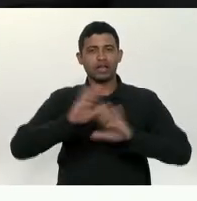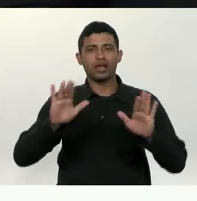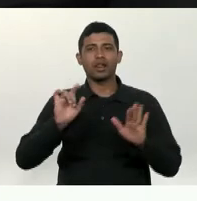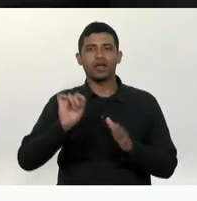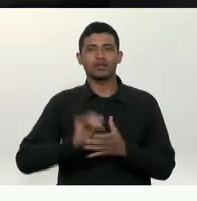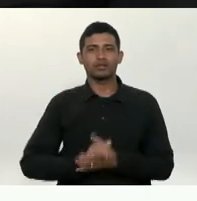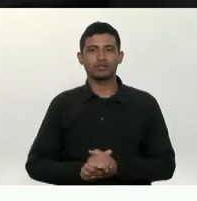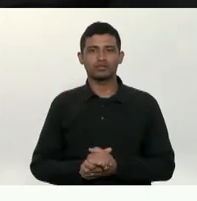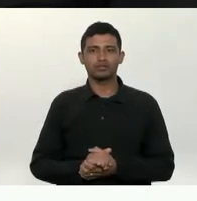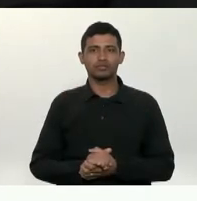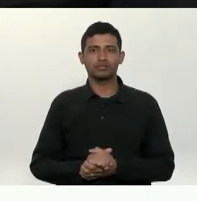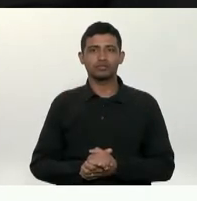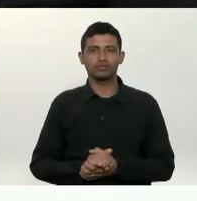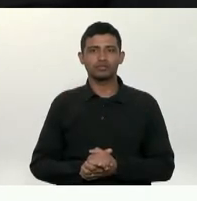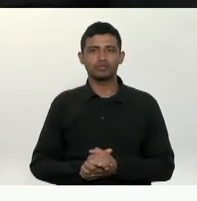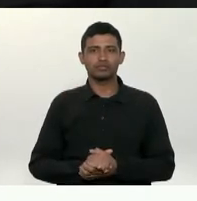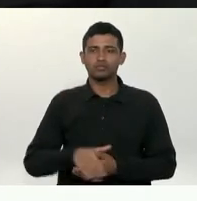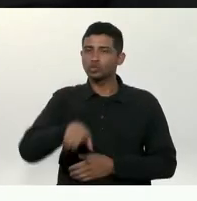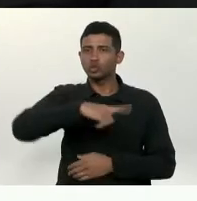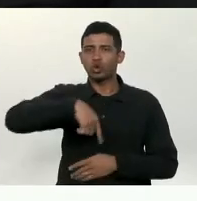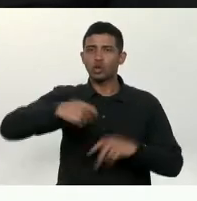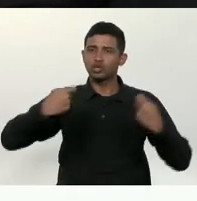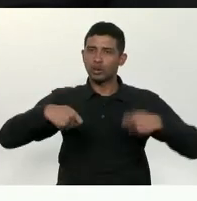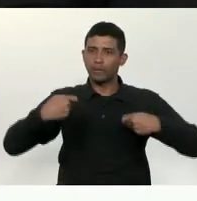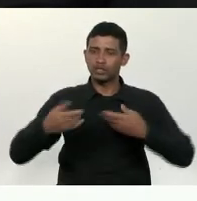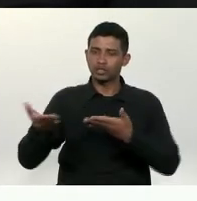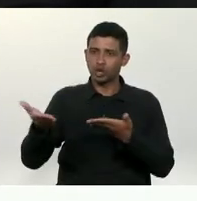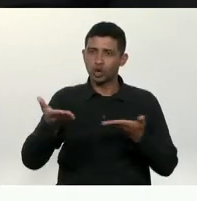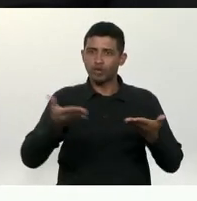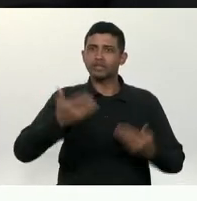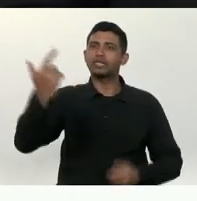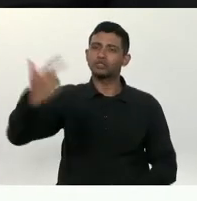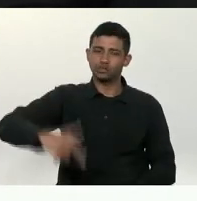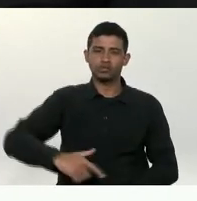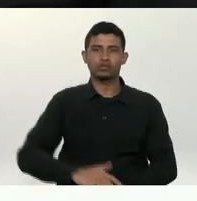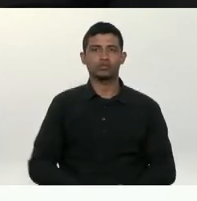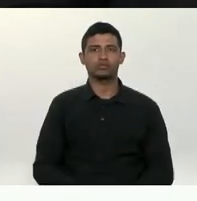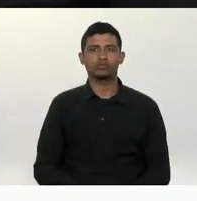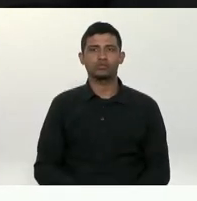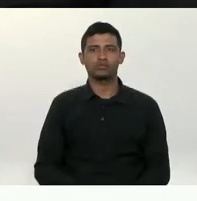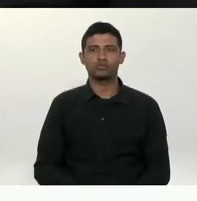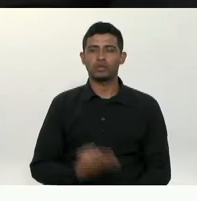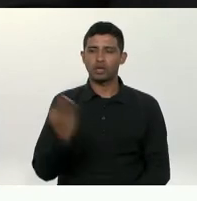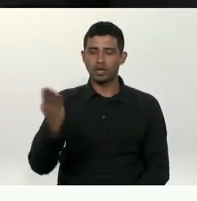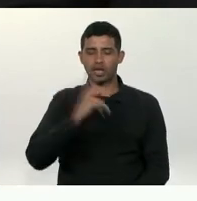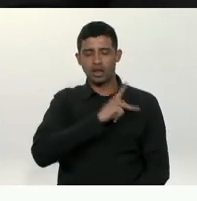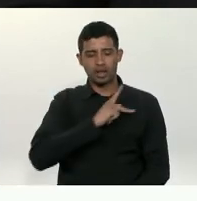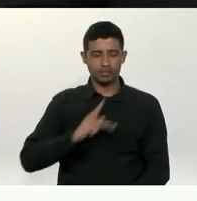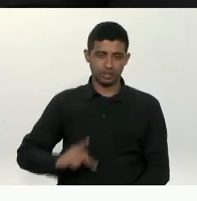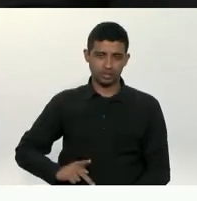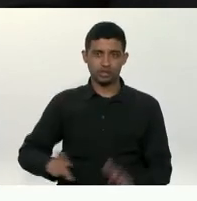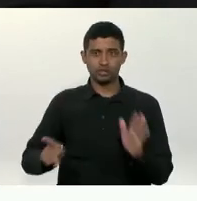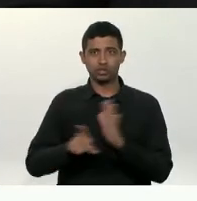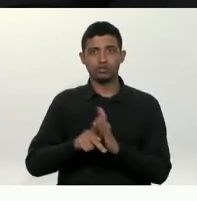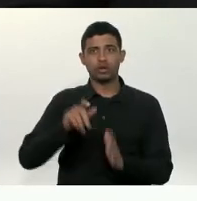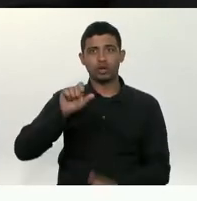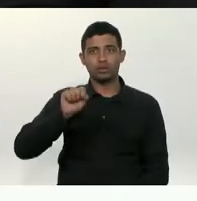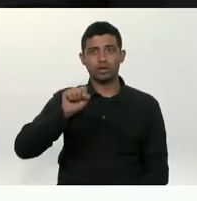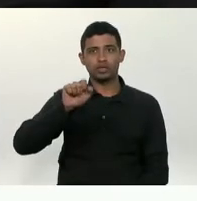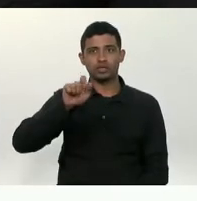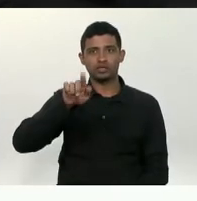necessidade de nós convidarmos mais uma vez a presidente da SEG